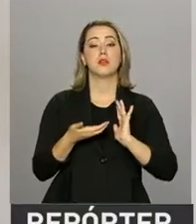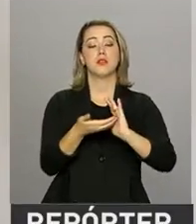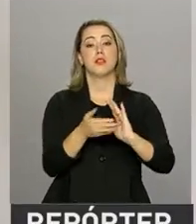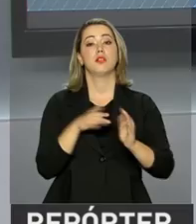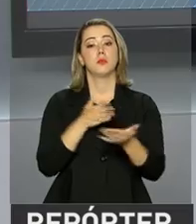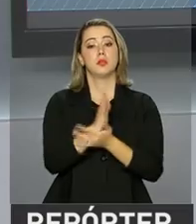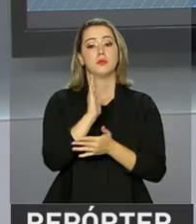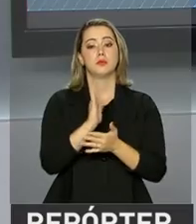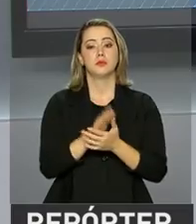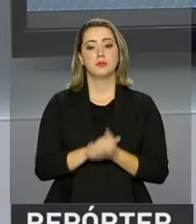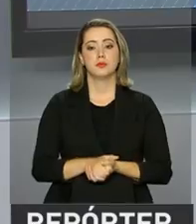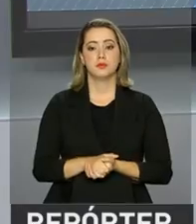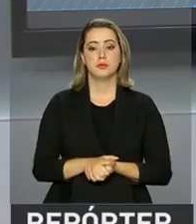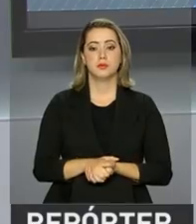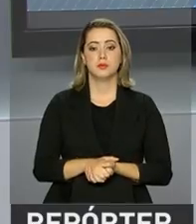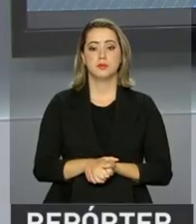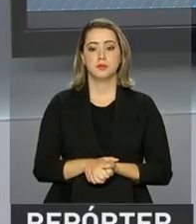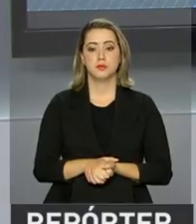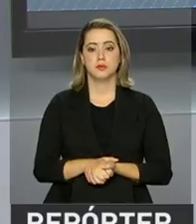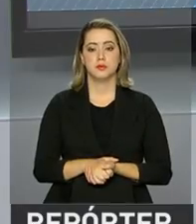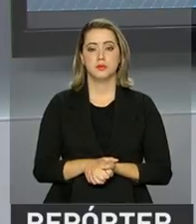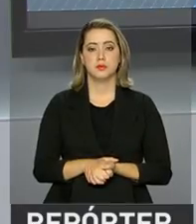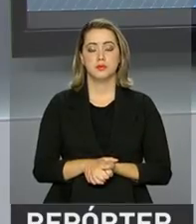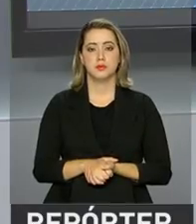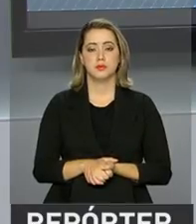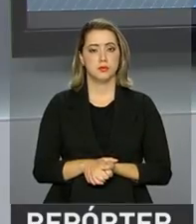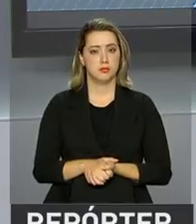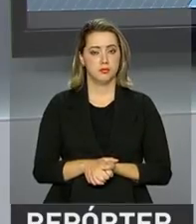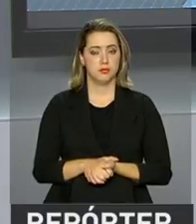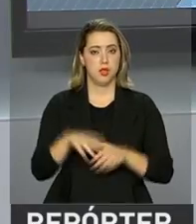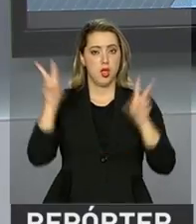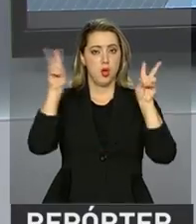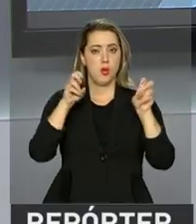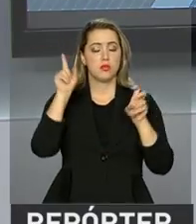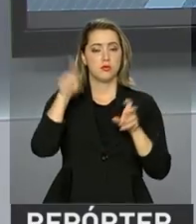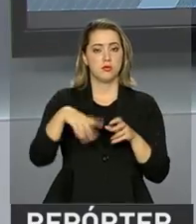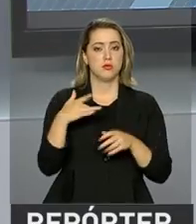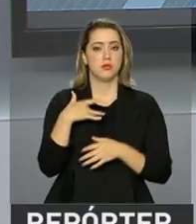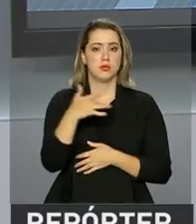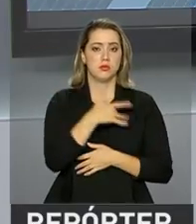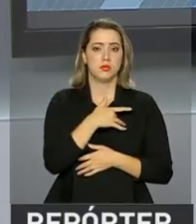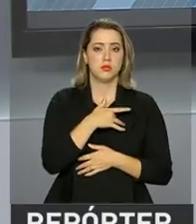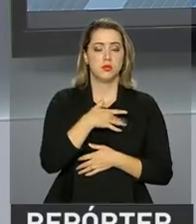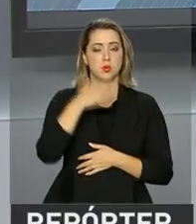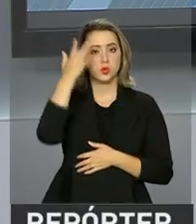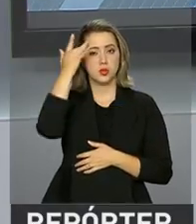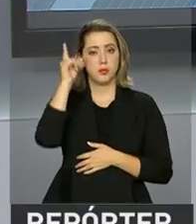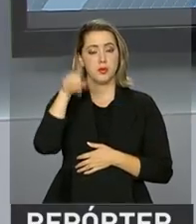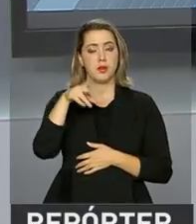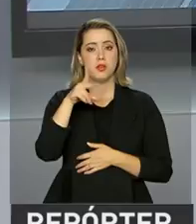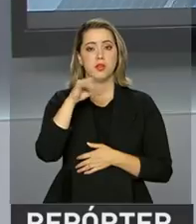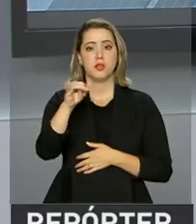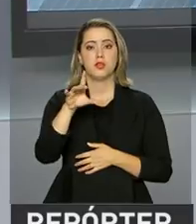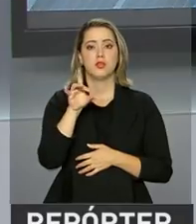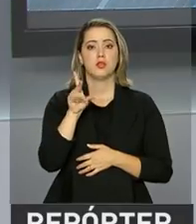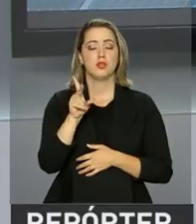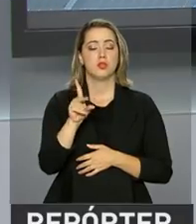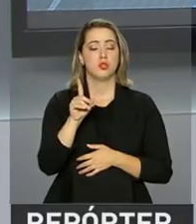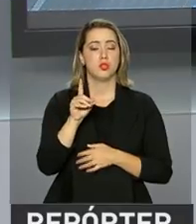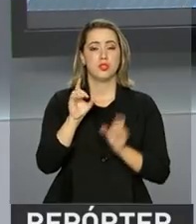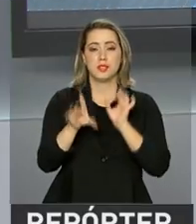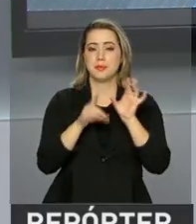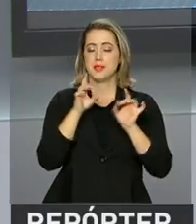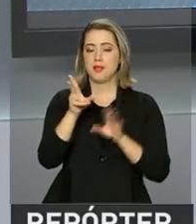aprovou o assunto agora é saúde amanhã é o dia d de vacinação contra a gripe quem ainda não se vacinou